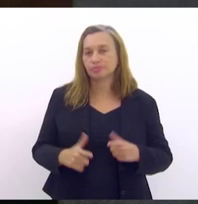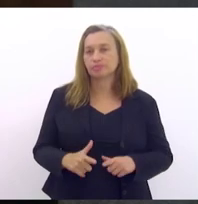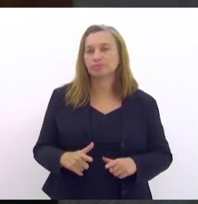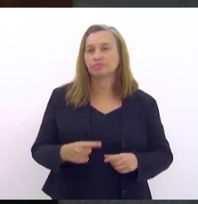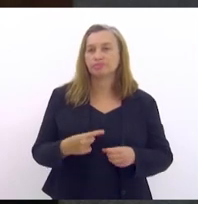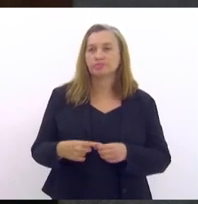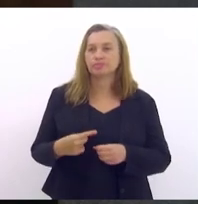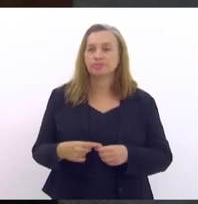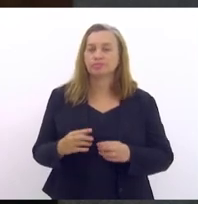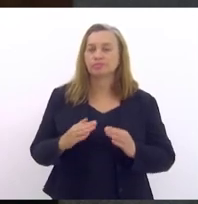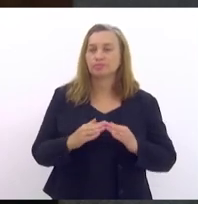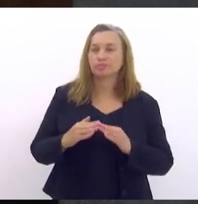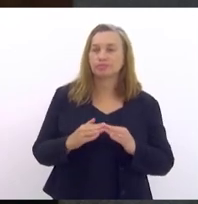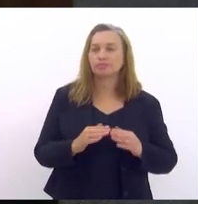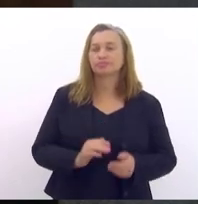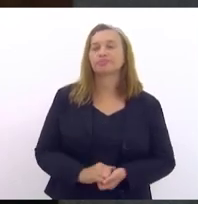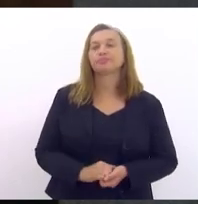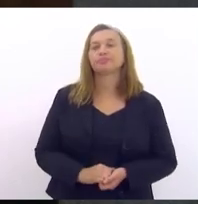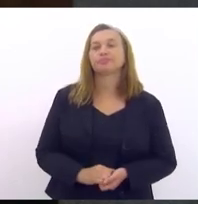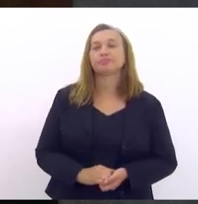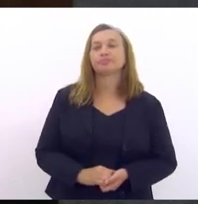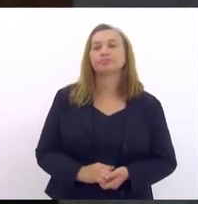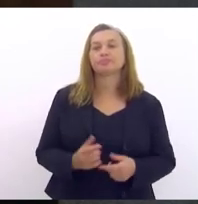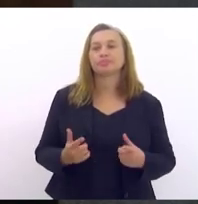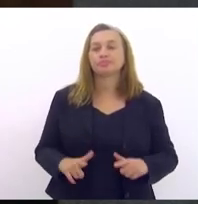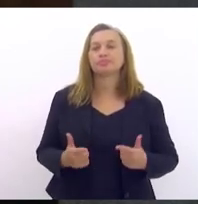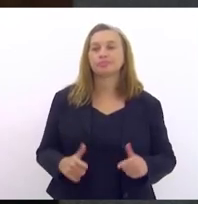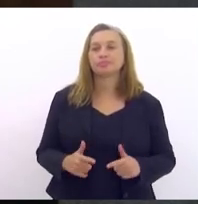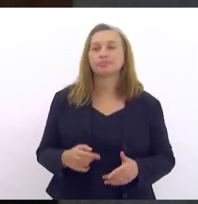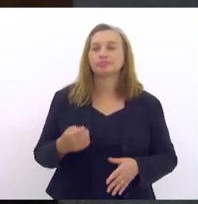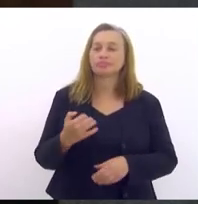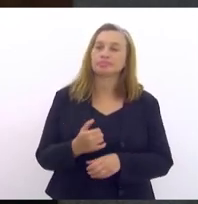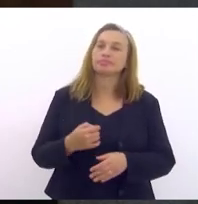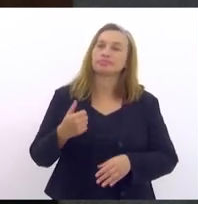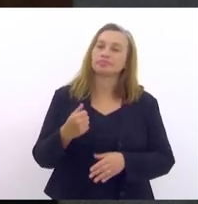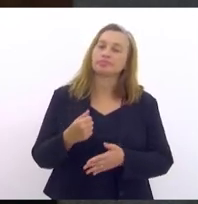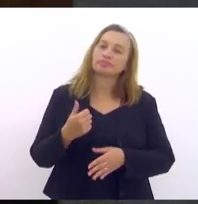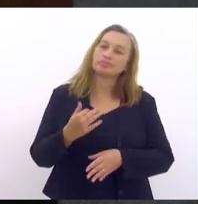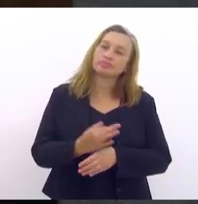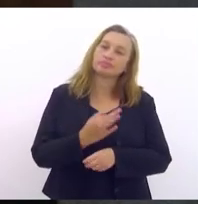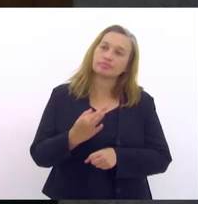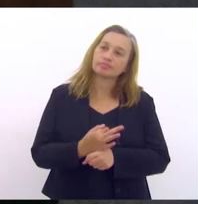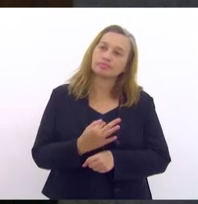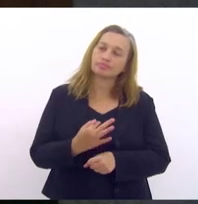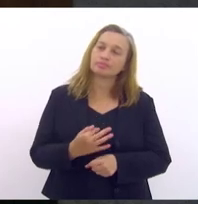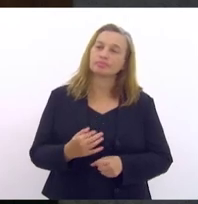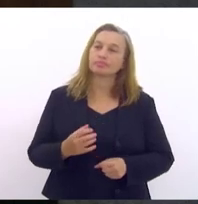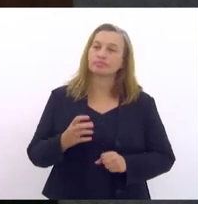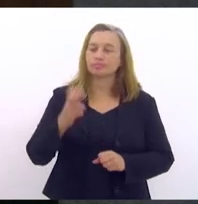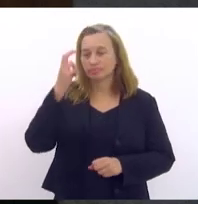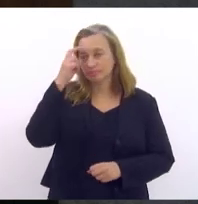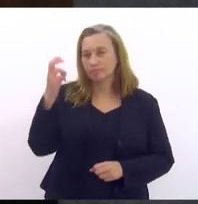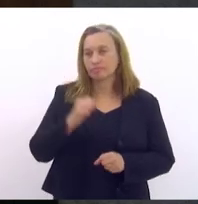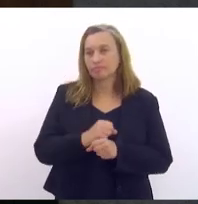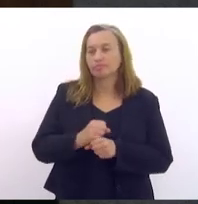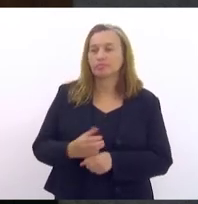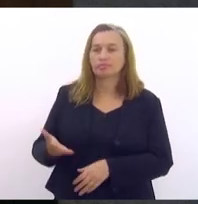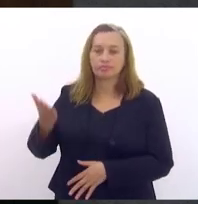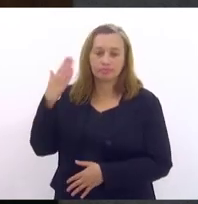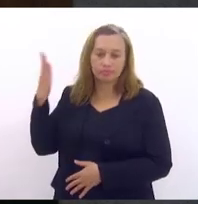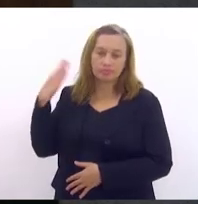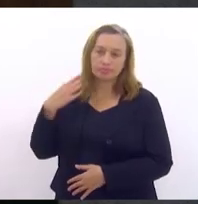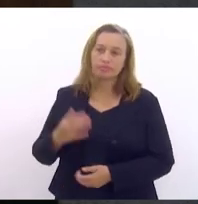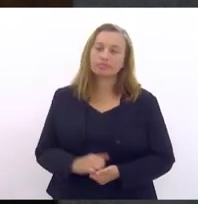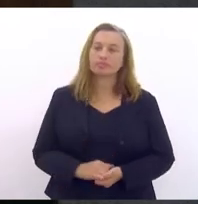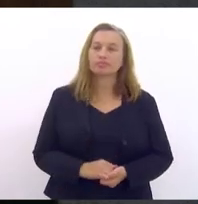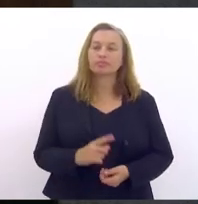bairros vizinhos. E, enfim, é um local assim, de muita resistência, de muita cultura. No ano passado, a Belle Époque teve